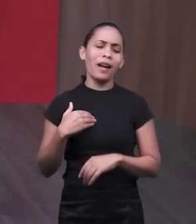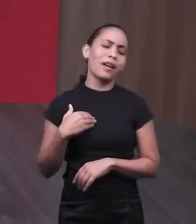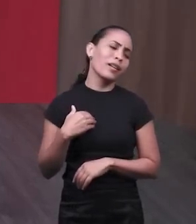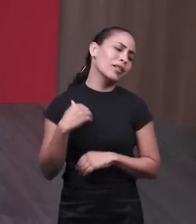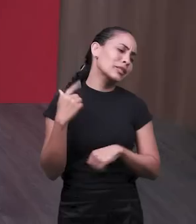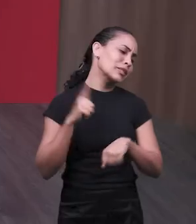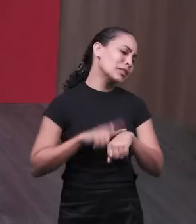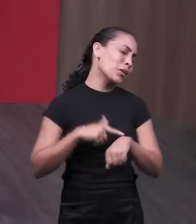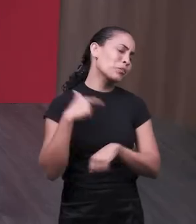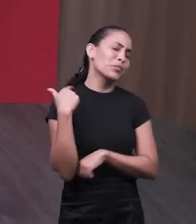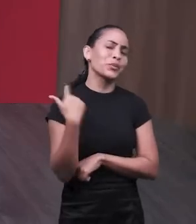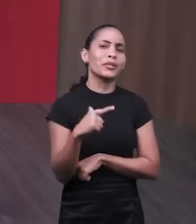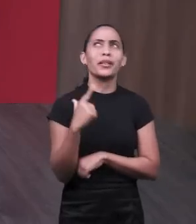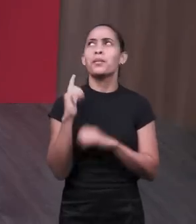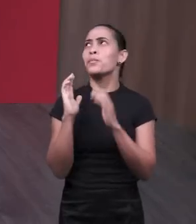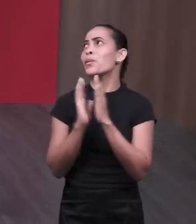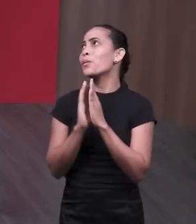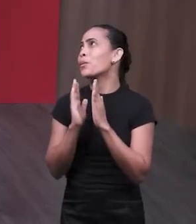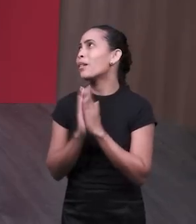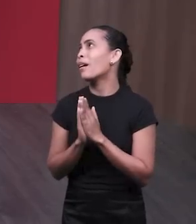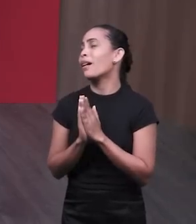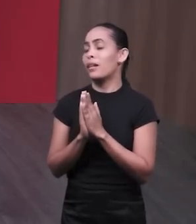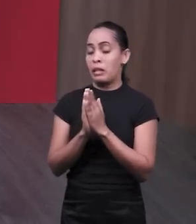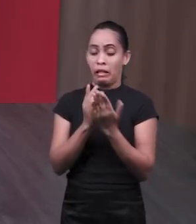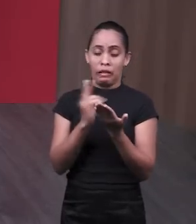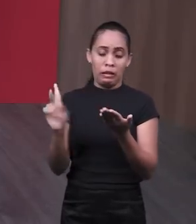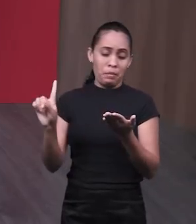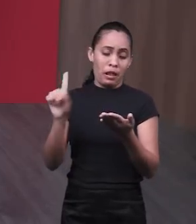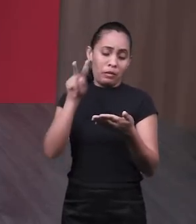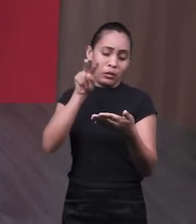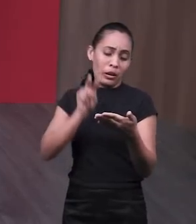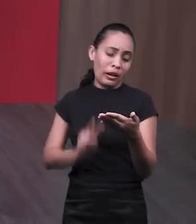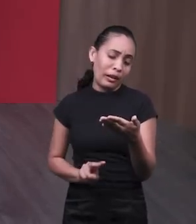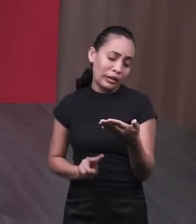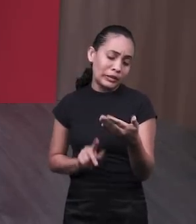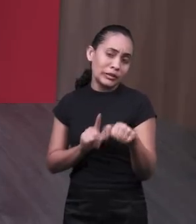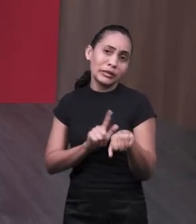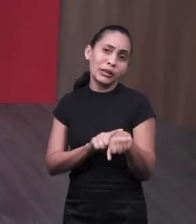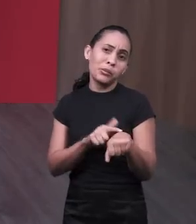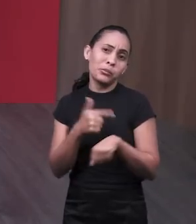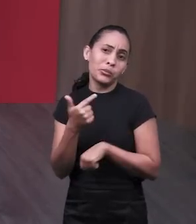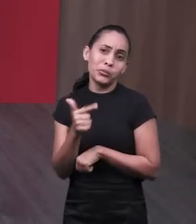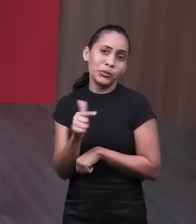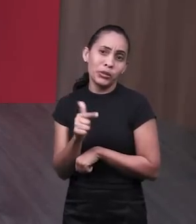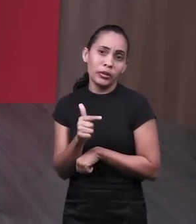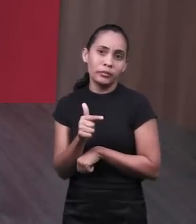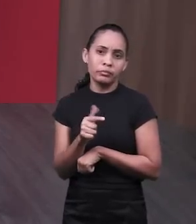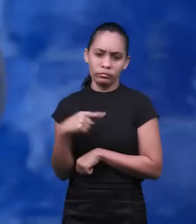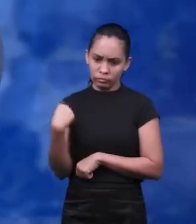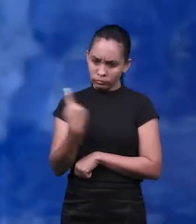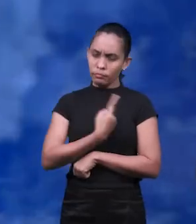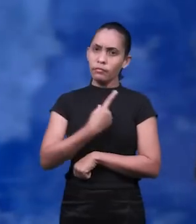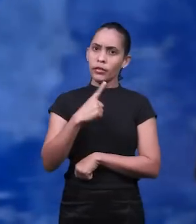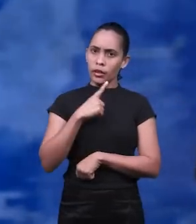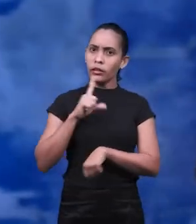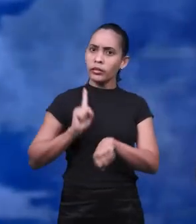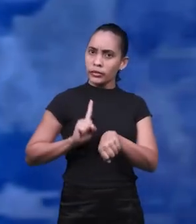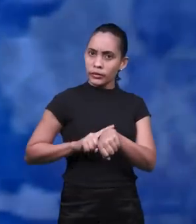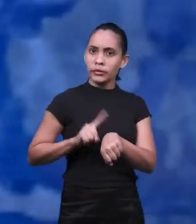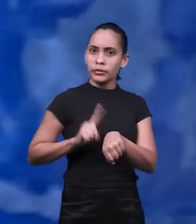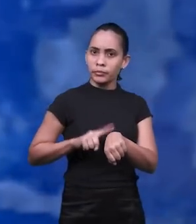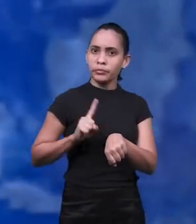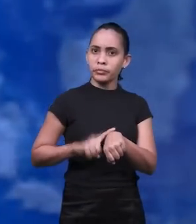eu não tive tempo para orar, não tive tempo para ler a palavra. É claro que nós temos tempo. O